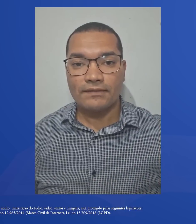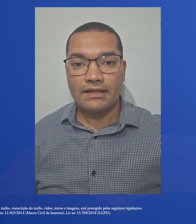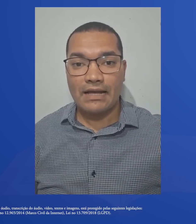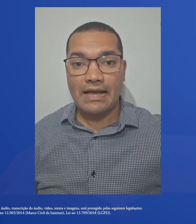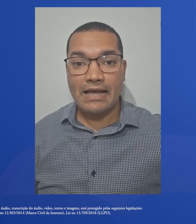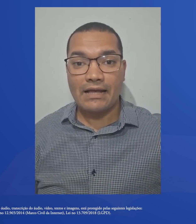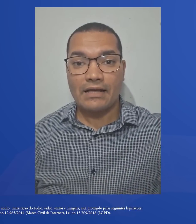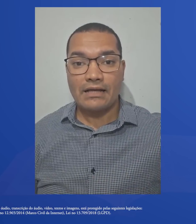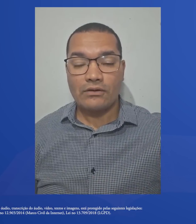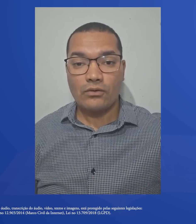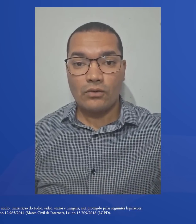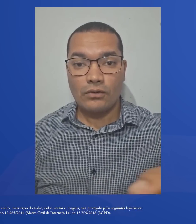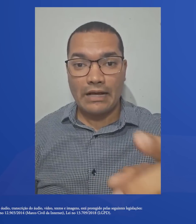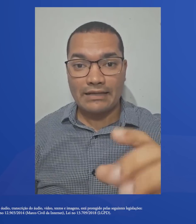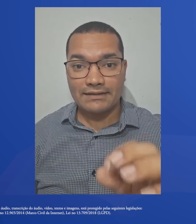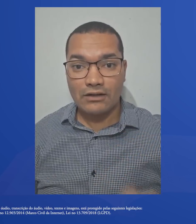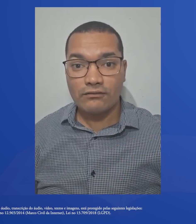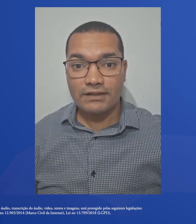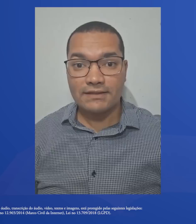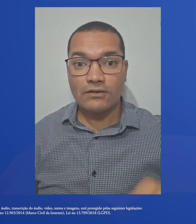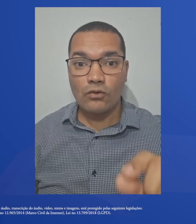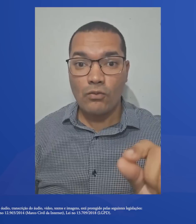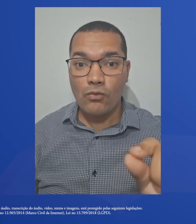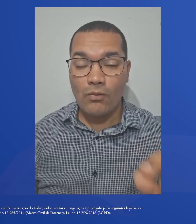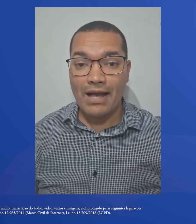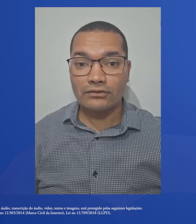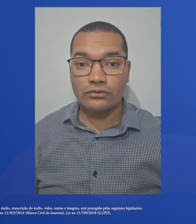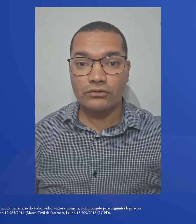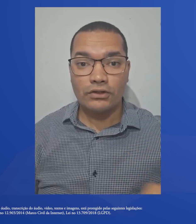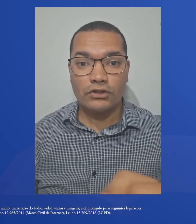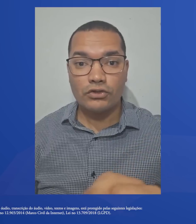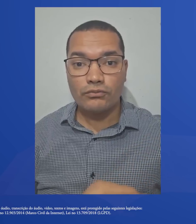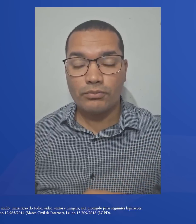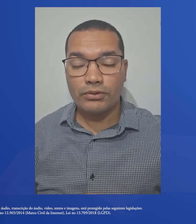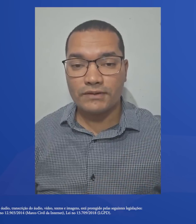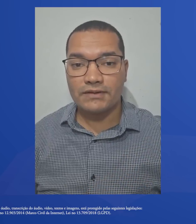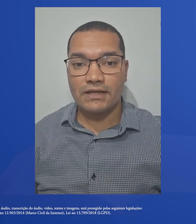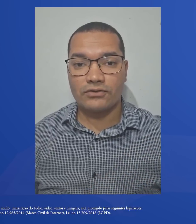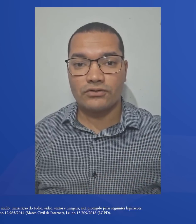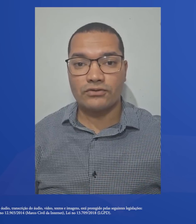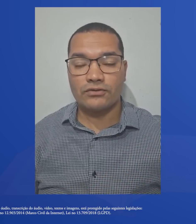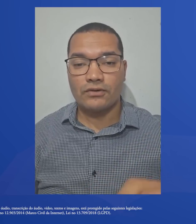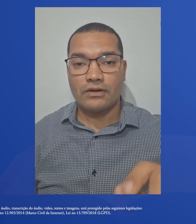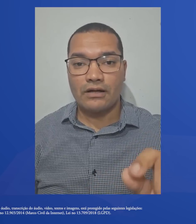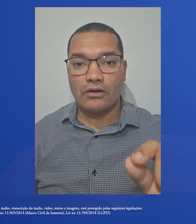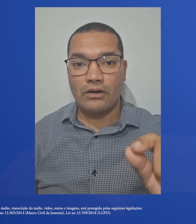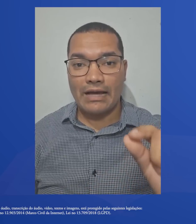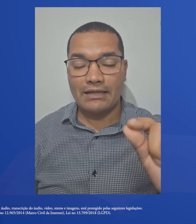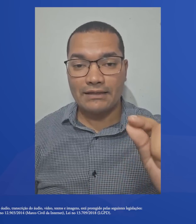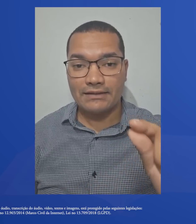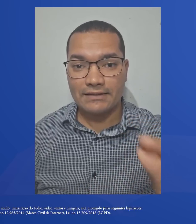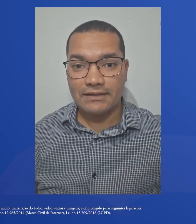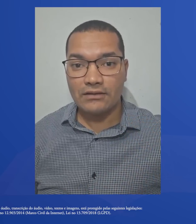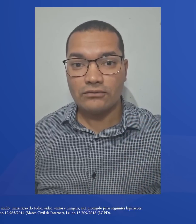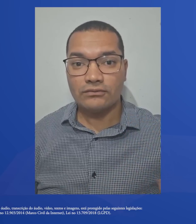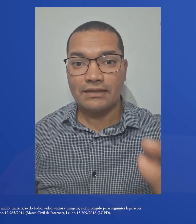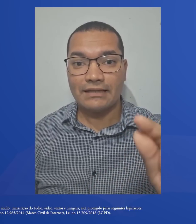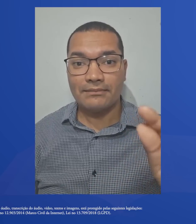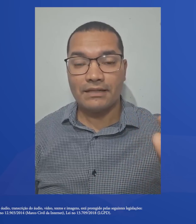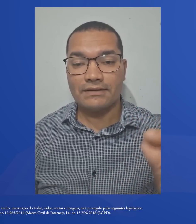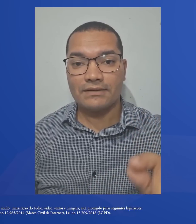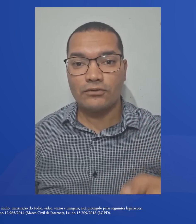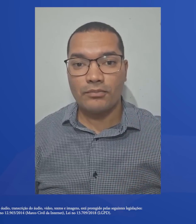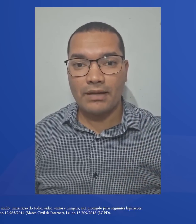vemos a salvação como um ato e um processo. A eleição